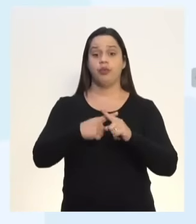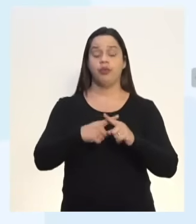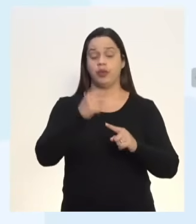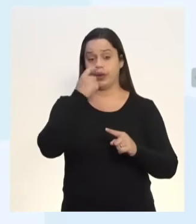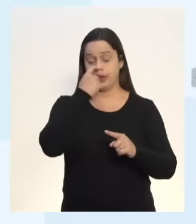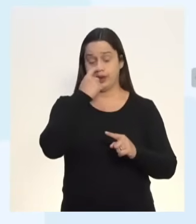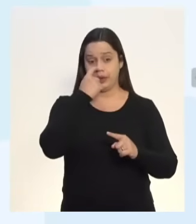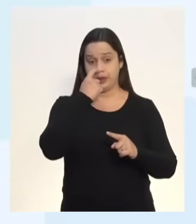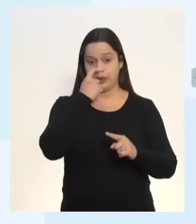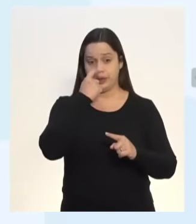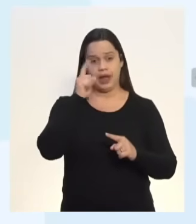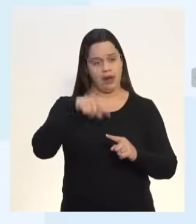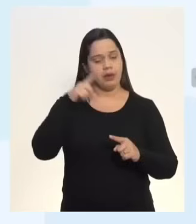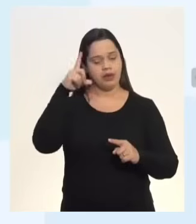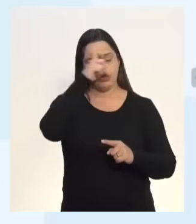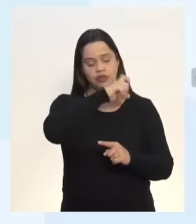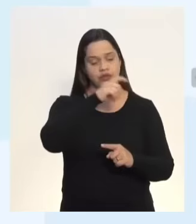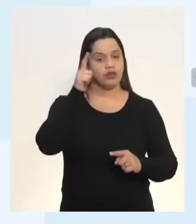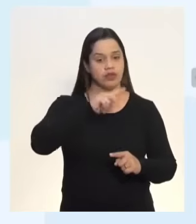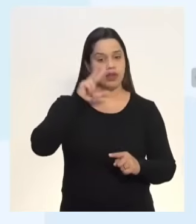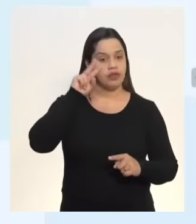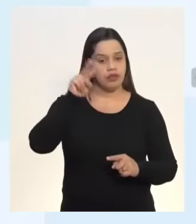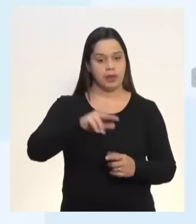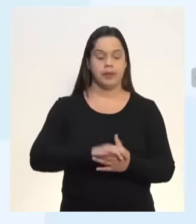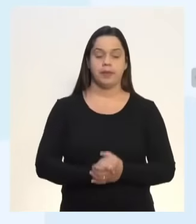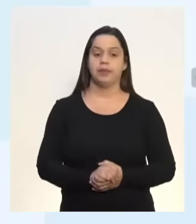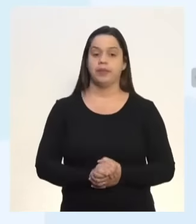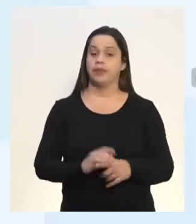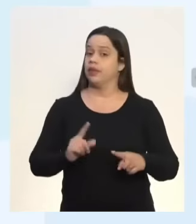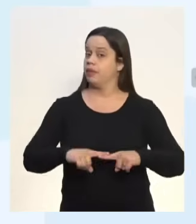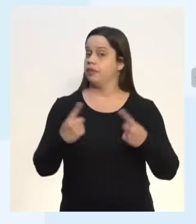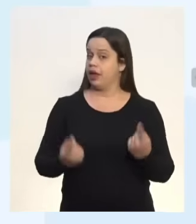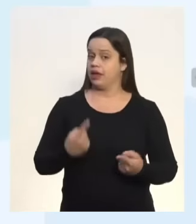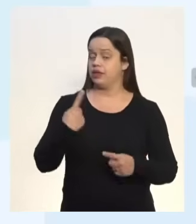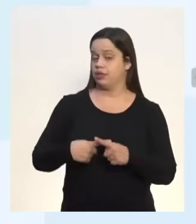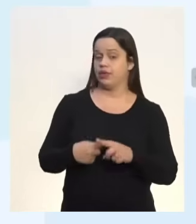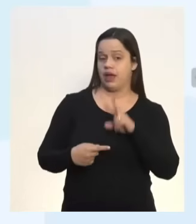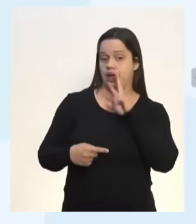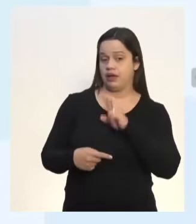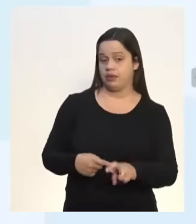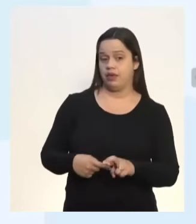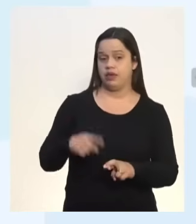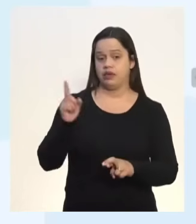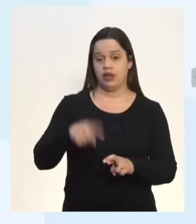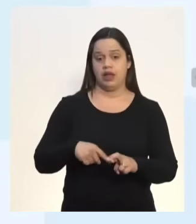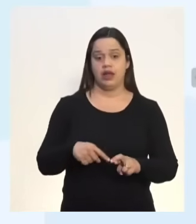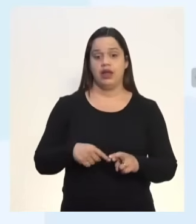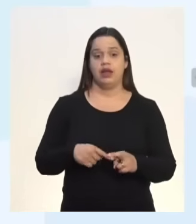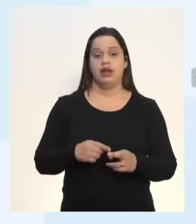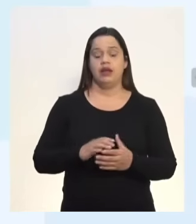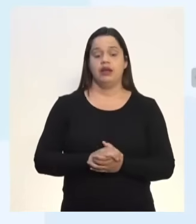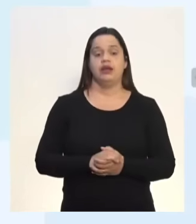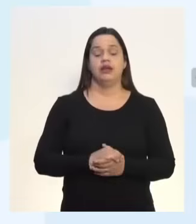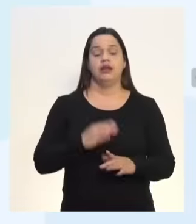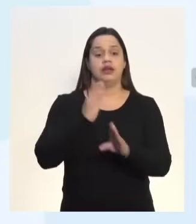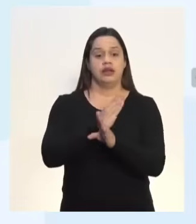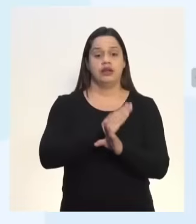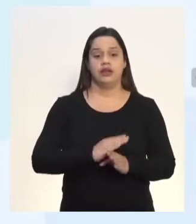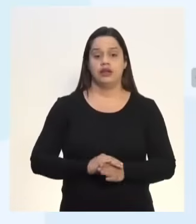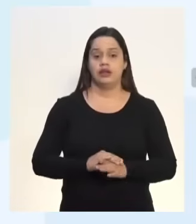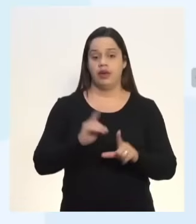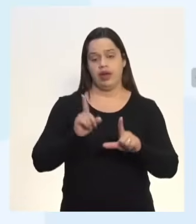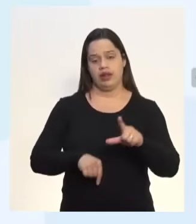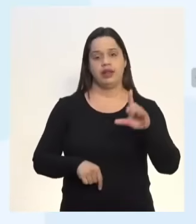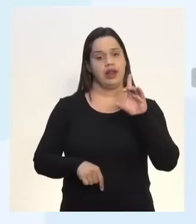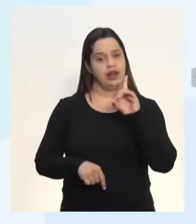E é mais difícil enxergar mesmo. Mas, como a resposta aí seria para identificar, todos esses,